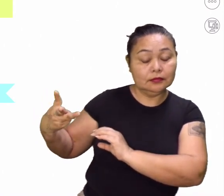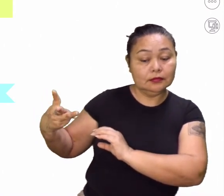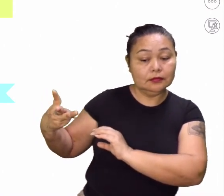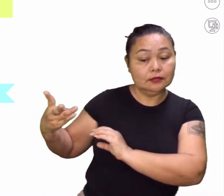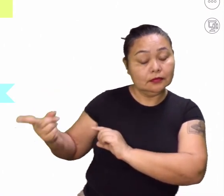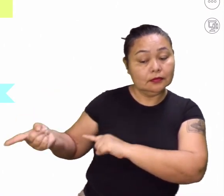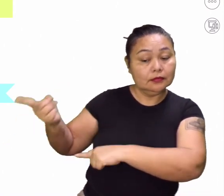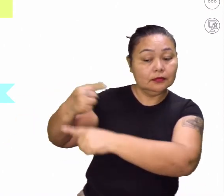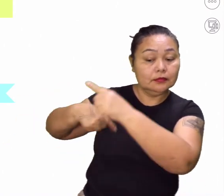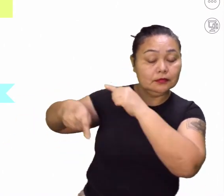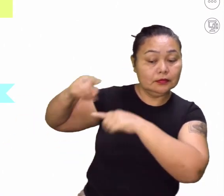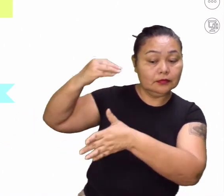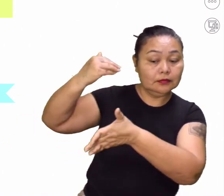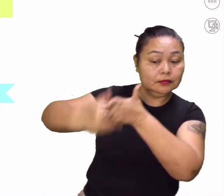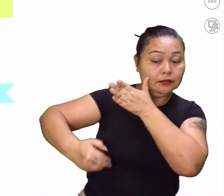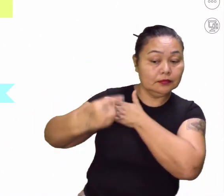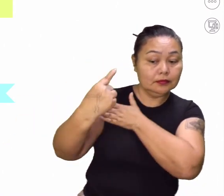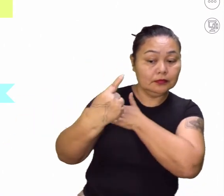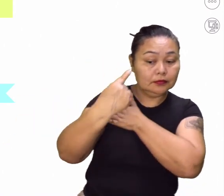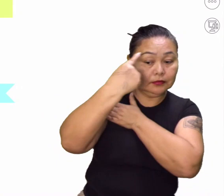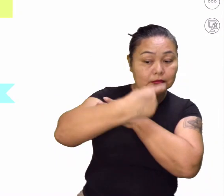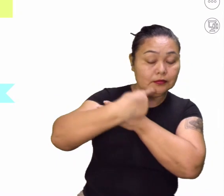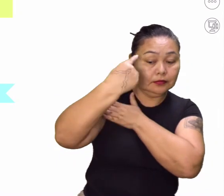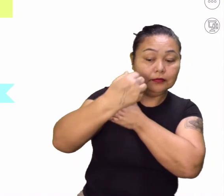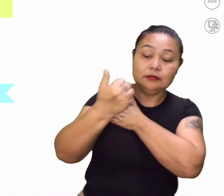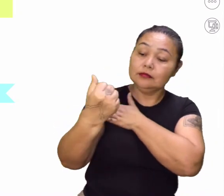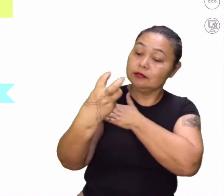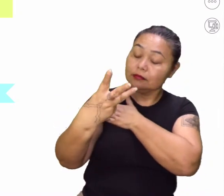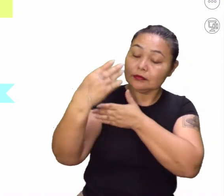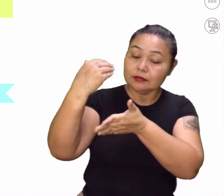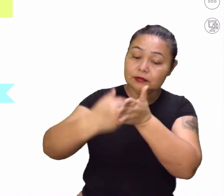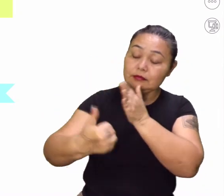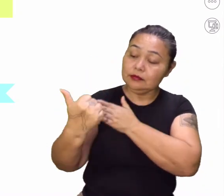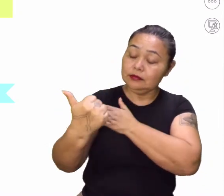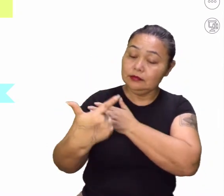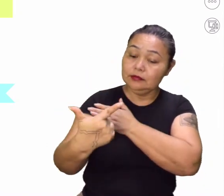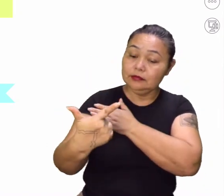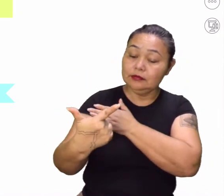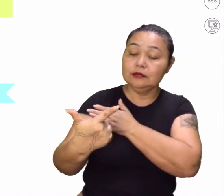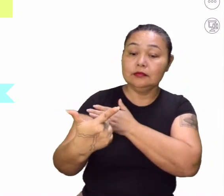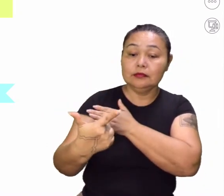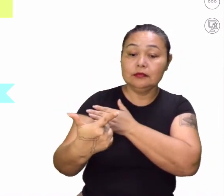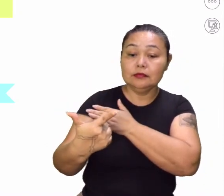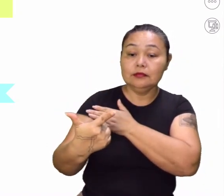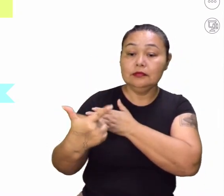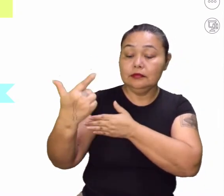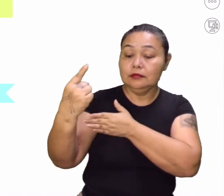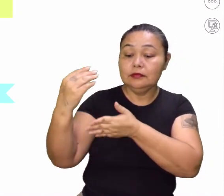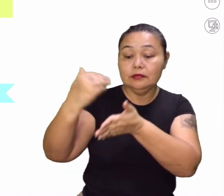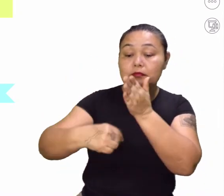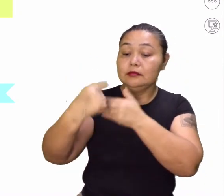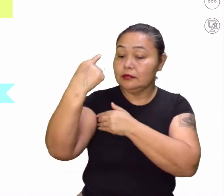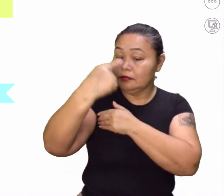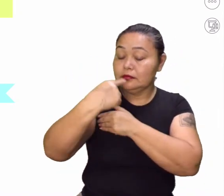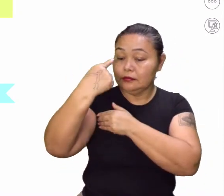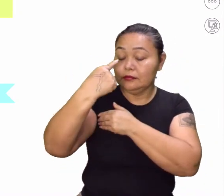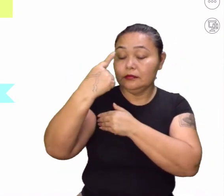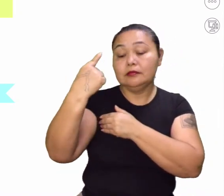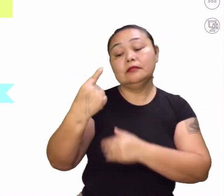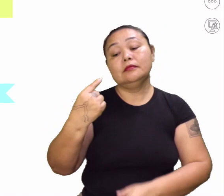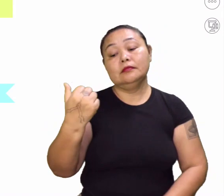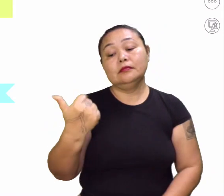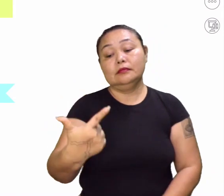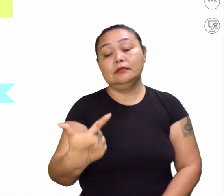quando eu volto, eu vou subtrair 1 hora. 13 menos 12, né? A gente vai ter aqui 12 horas, porque 13 menos 1 hora dá